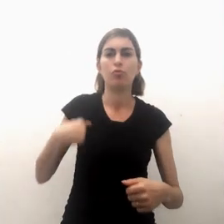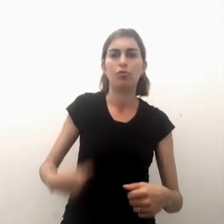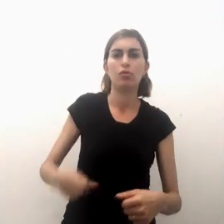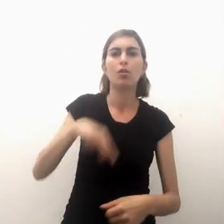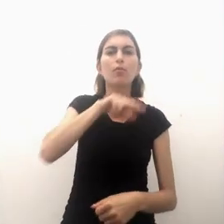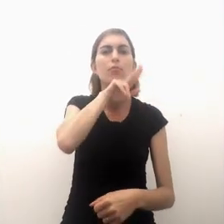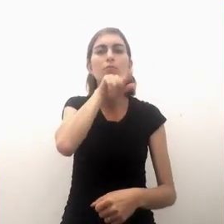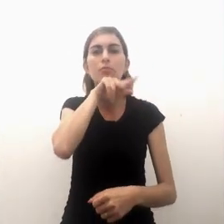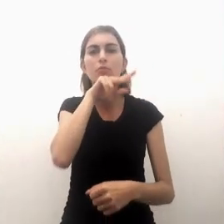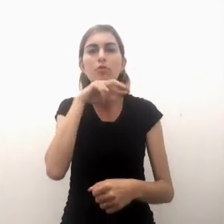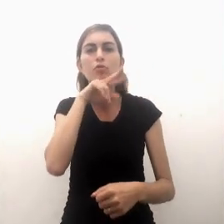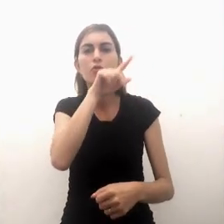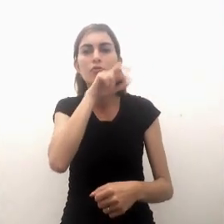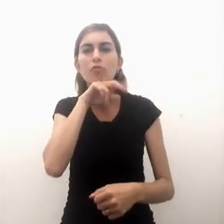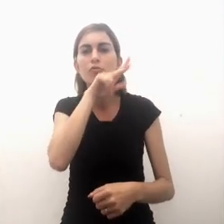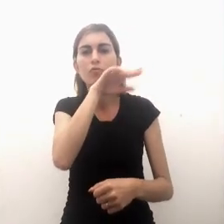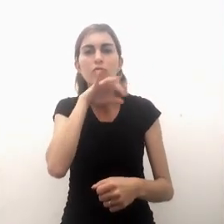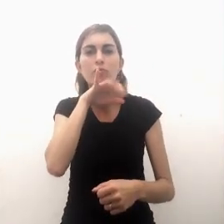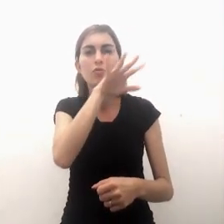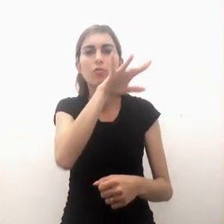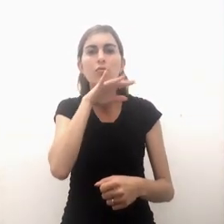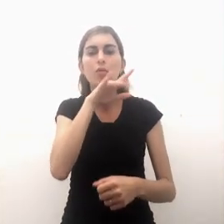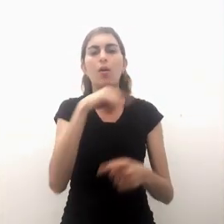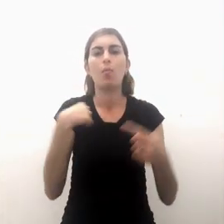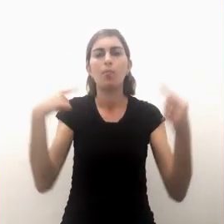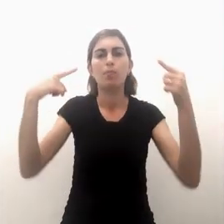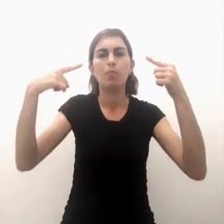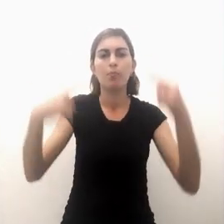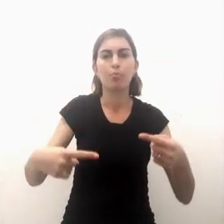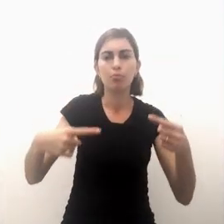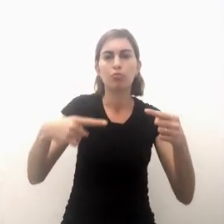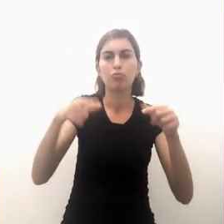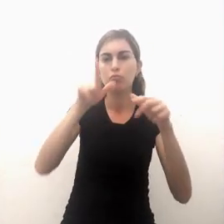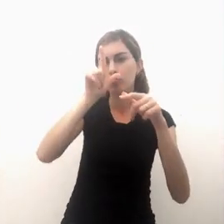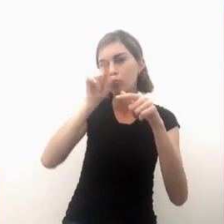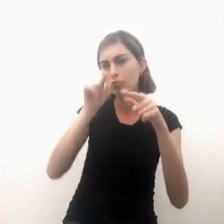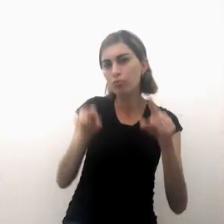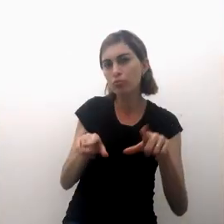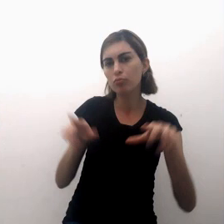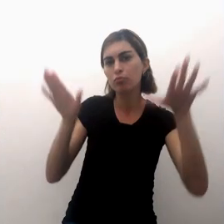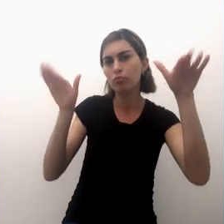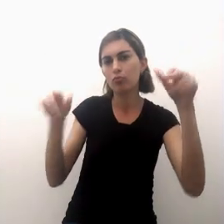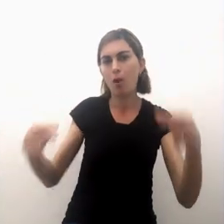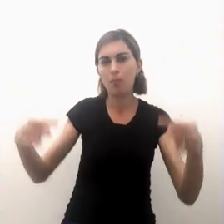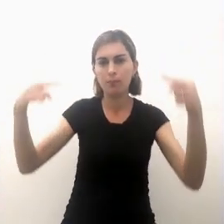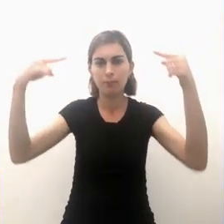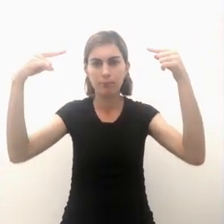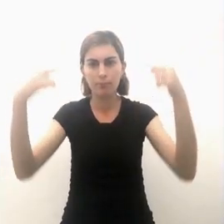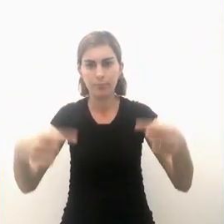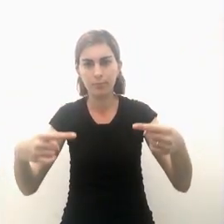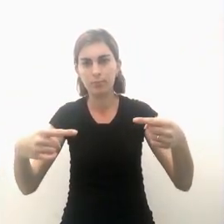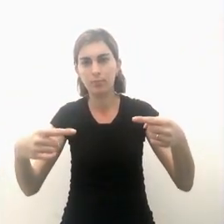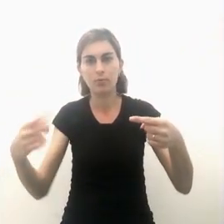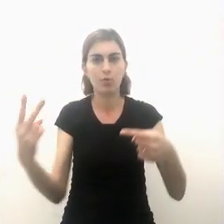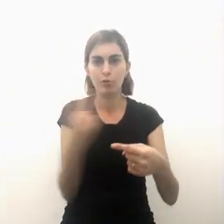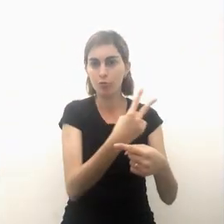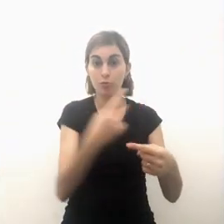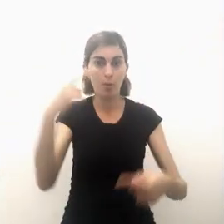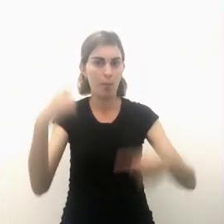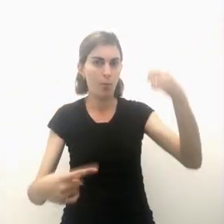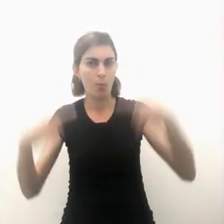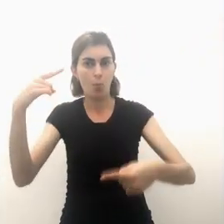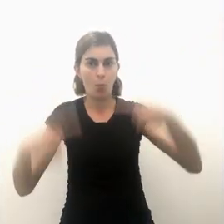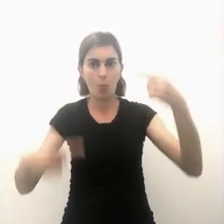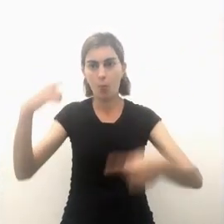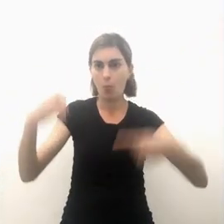né, também competindo com a águia, né, fazendo aquela luta de feras, né? A gente vai ver que existe esse